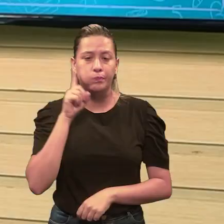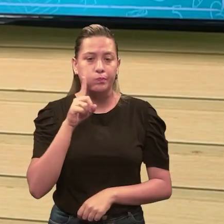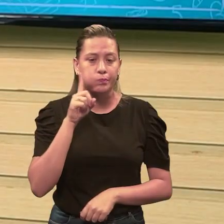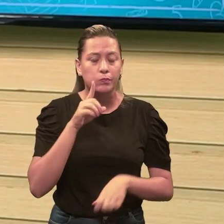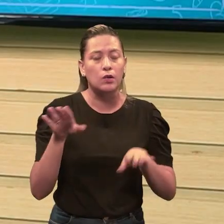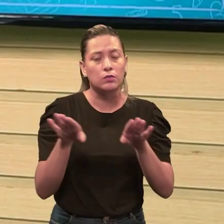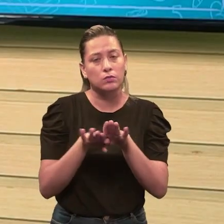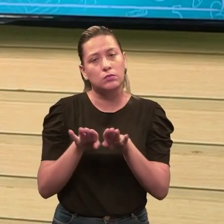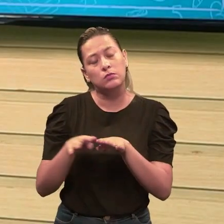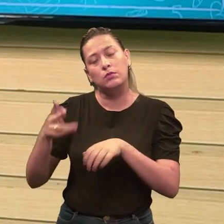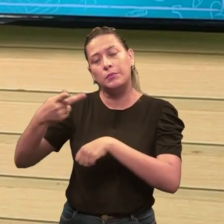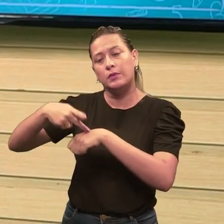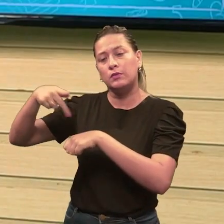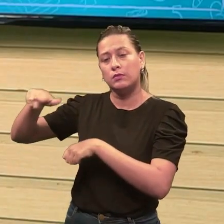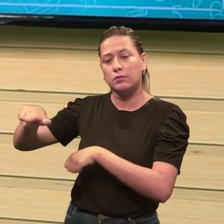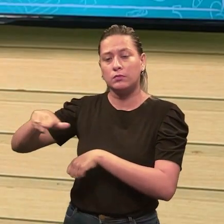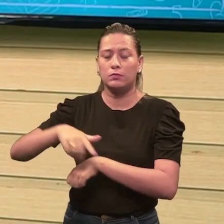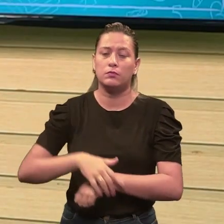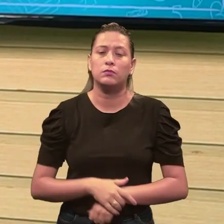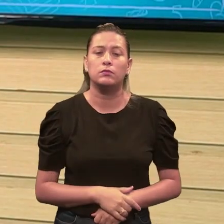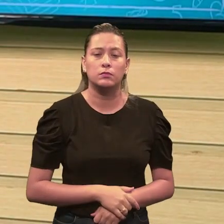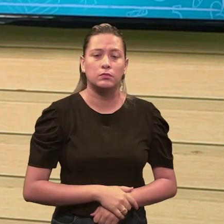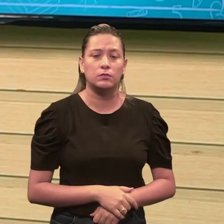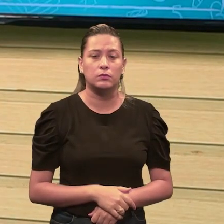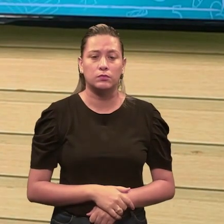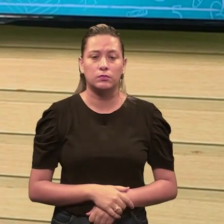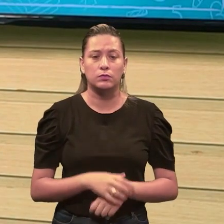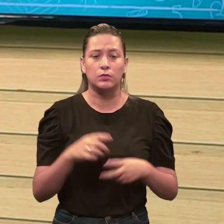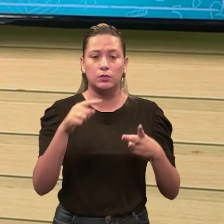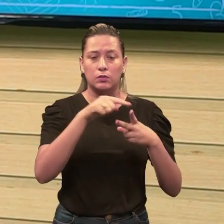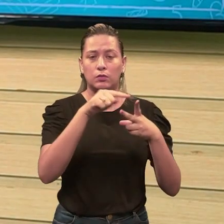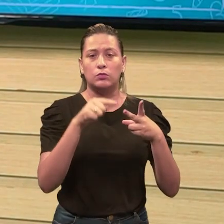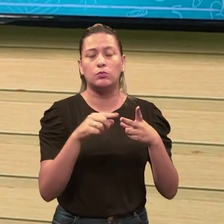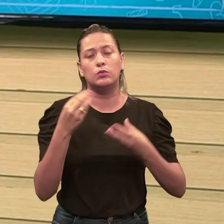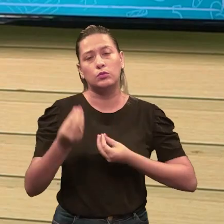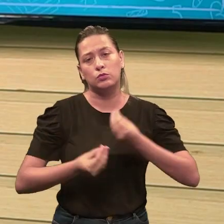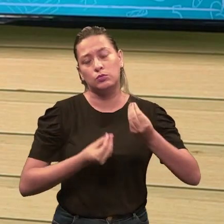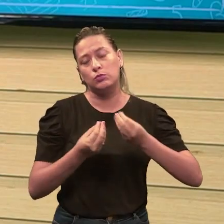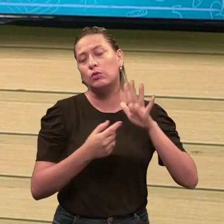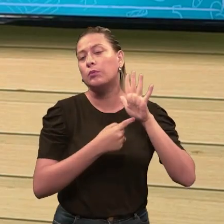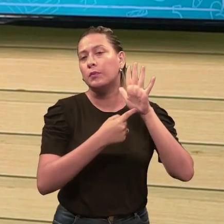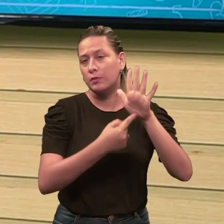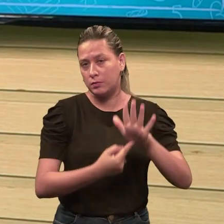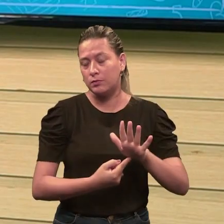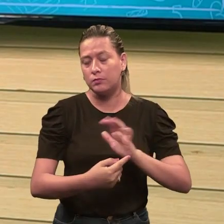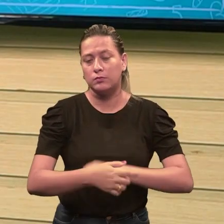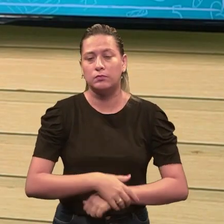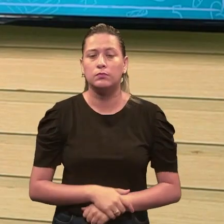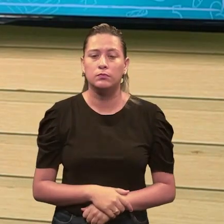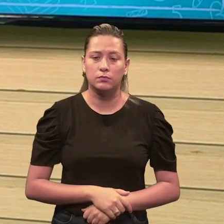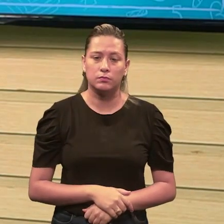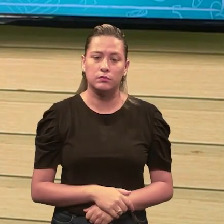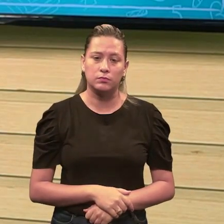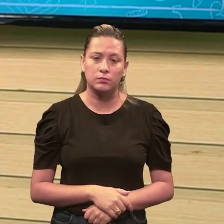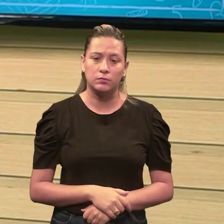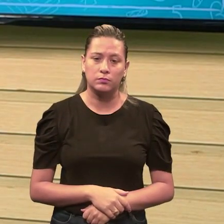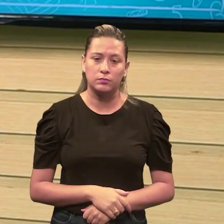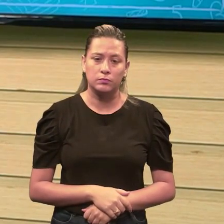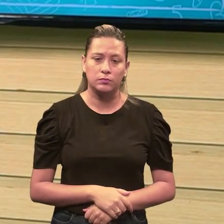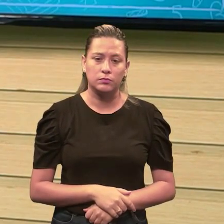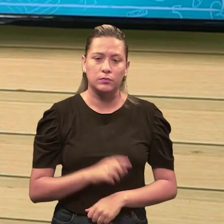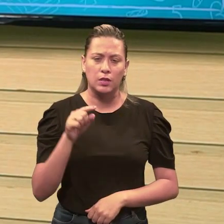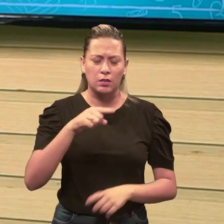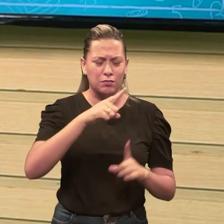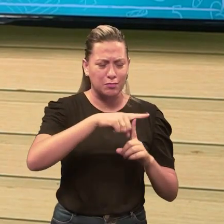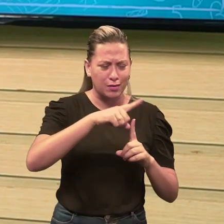tá? Então, aqui são as duas formas como eles são apresentados naqueles esquemas que a gente viu na aula anterior. E aqui, os